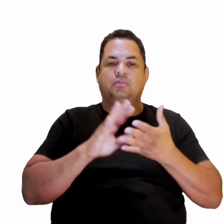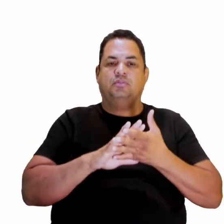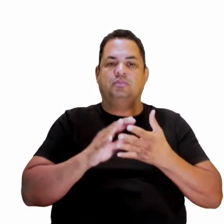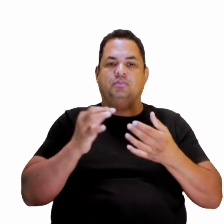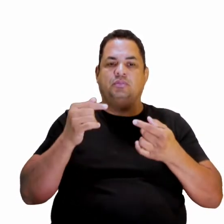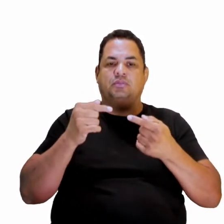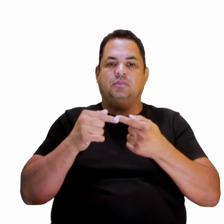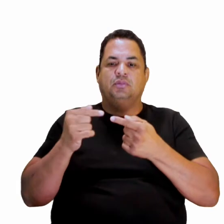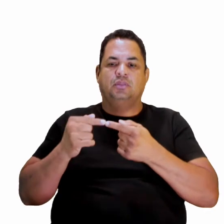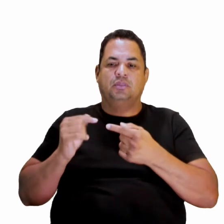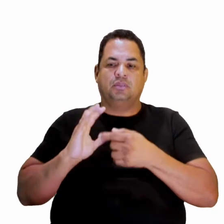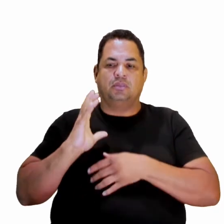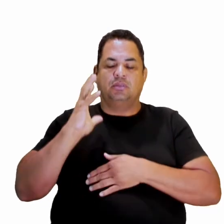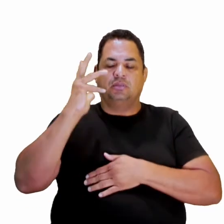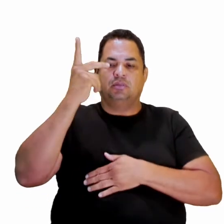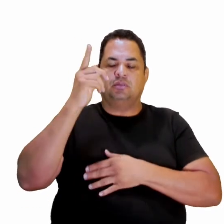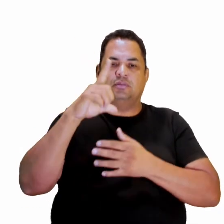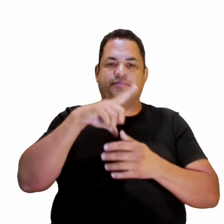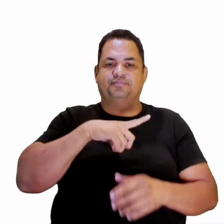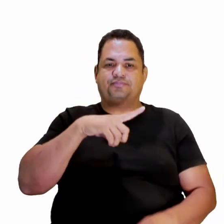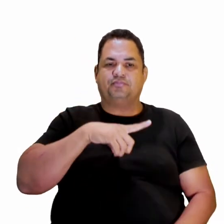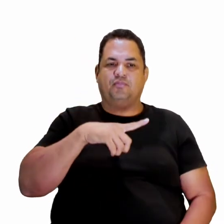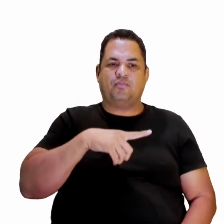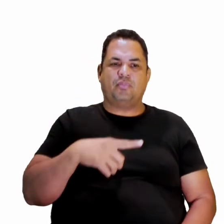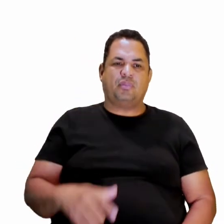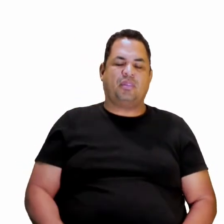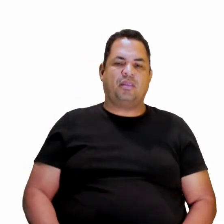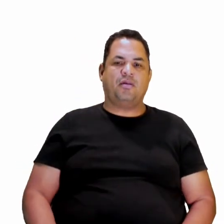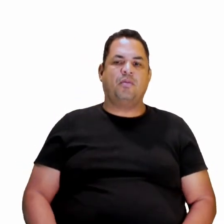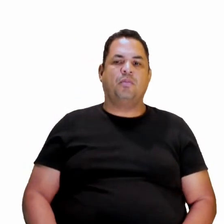ao clima. E aí a gente tem